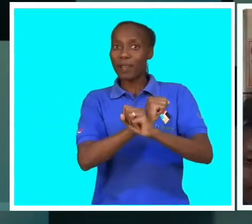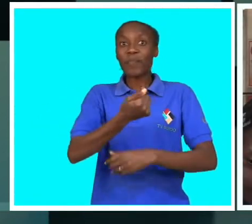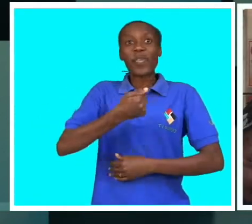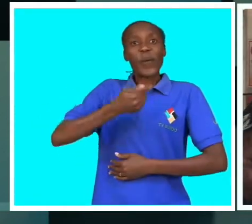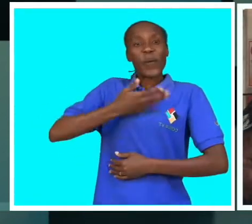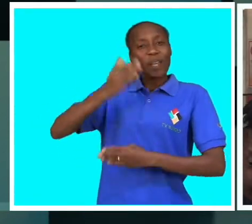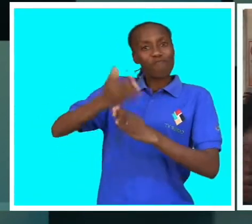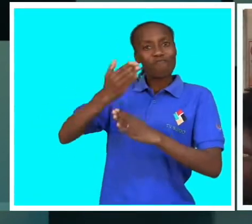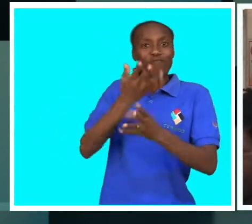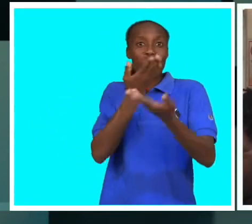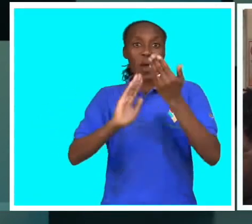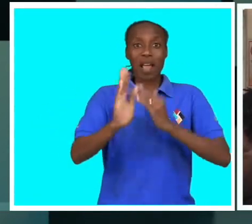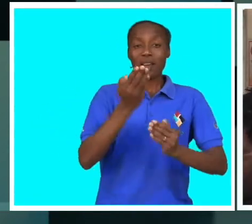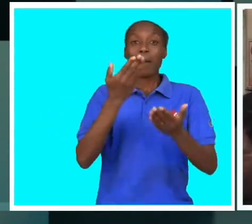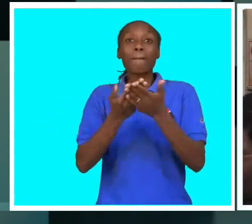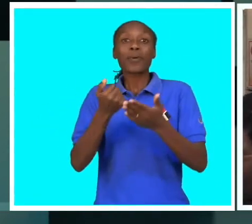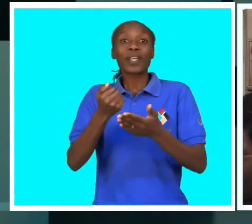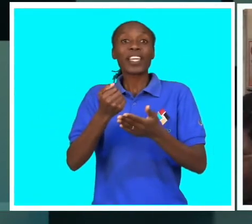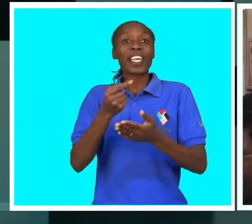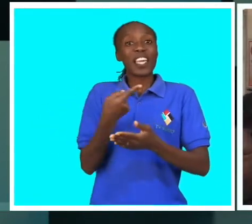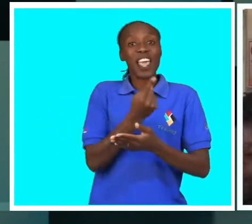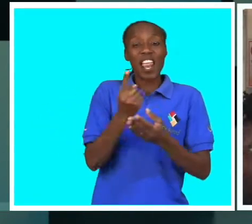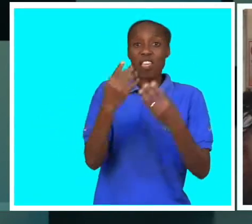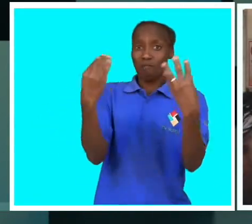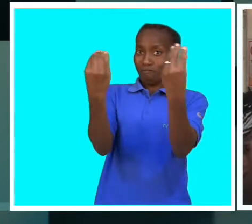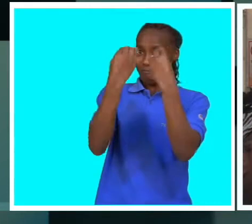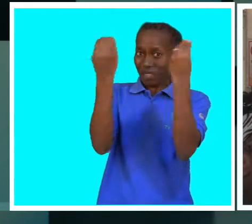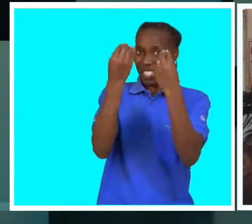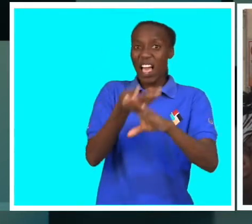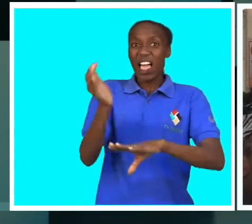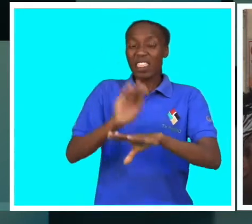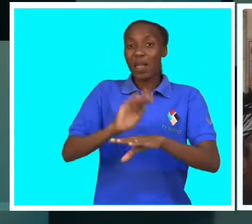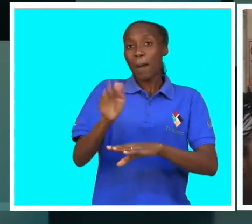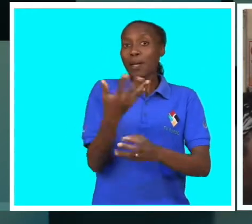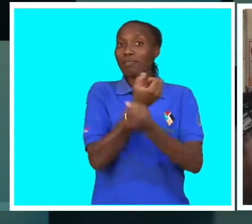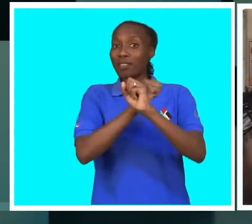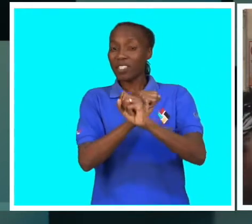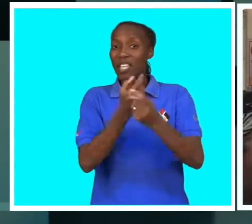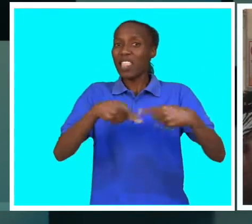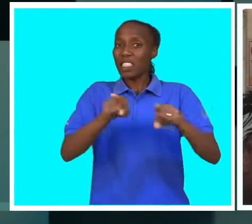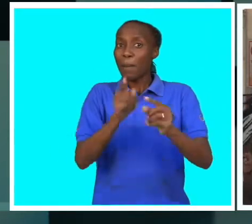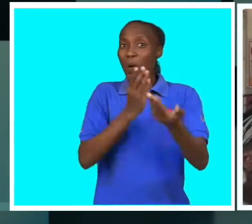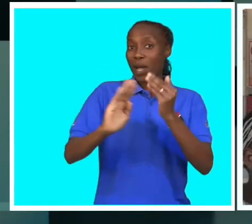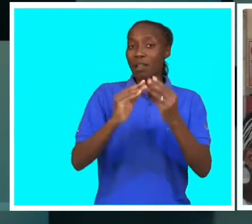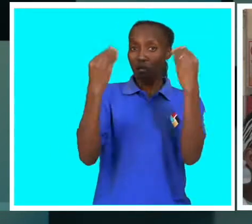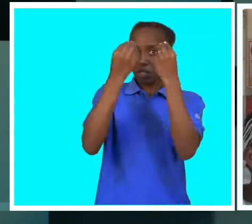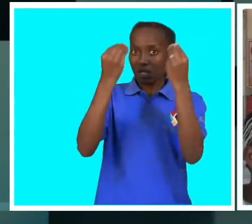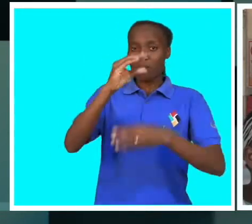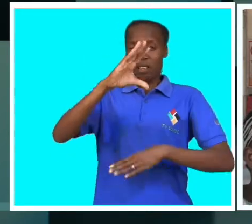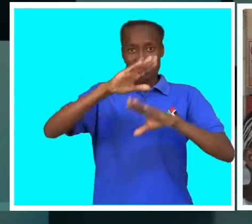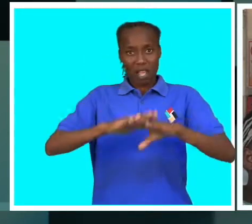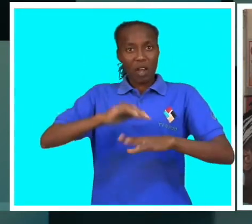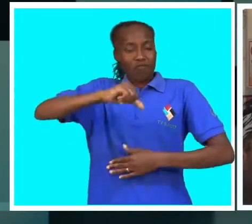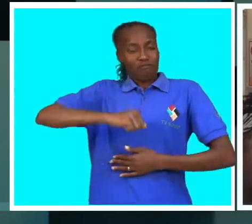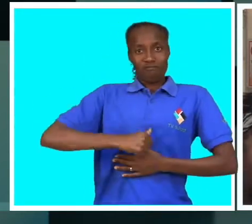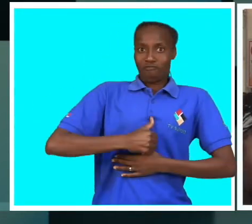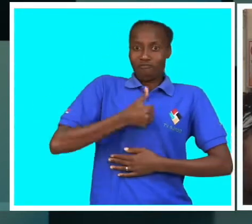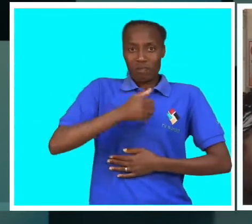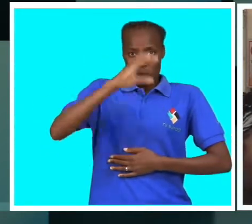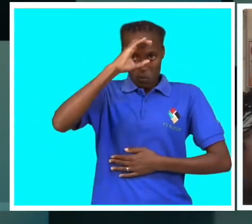Eu pratico o Karate porque além de ensinar técnica autodefesa, o Karate também ensina-nos a ter